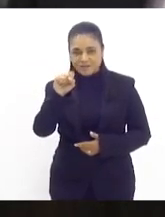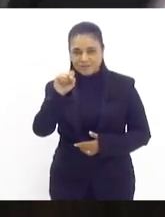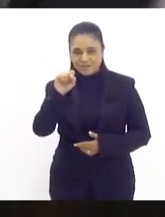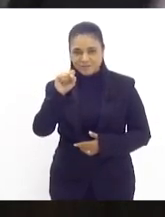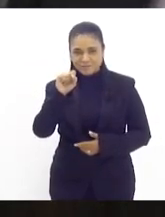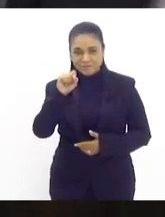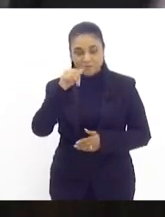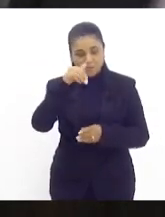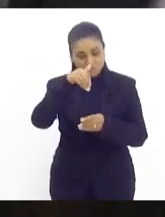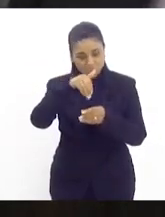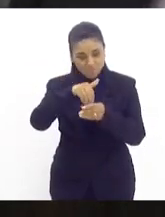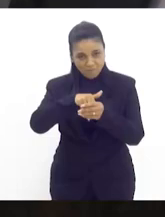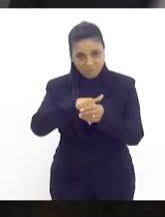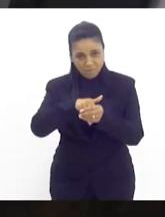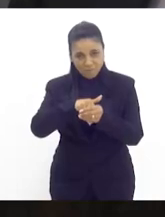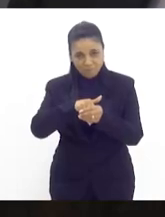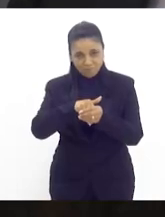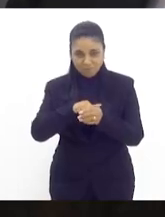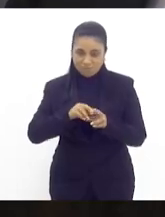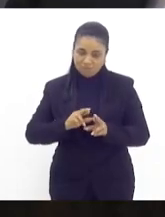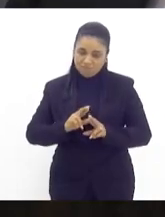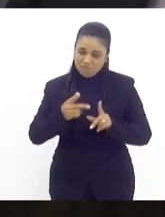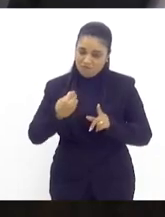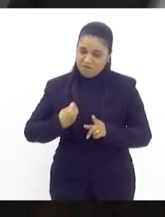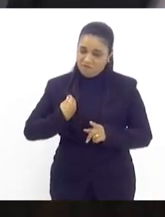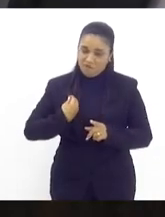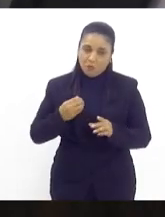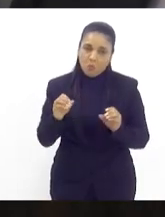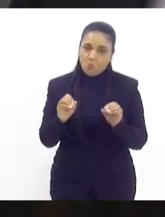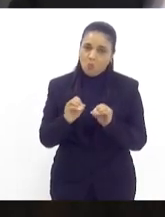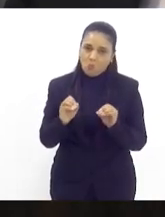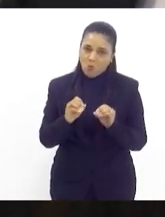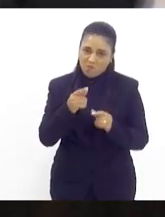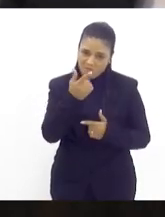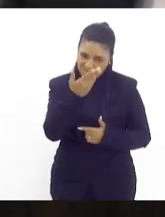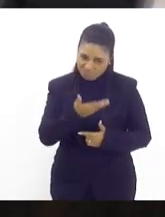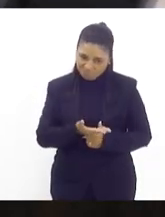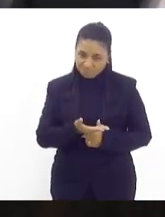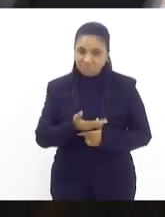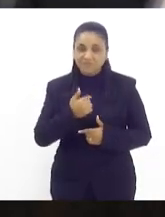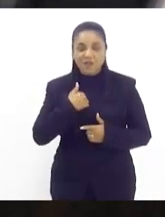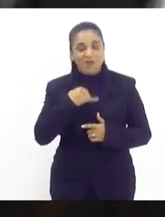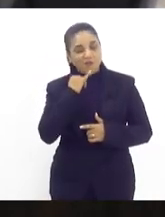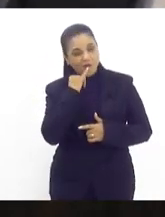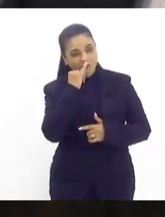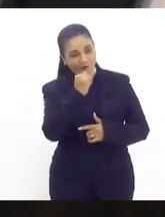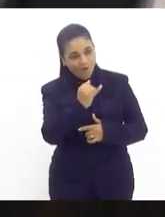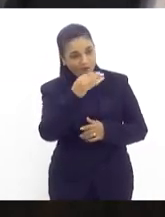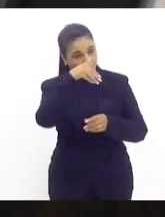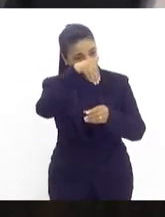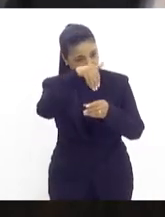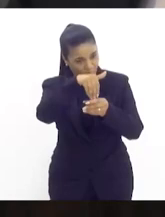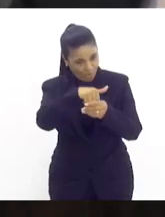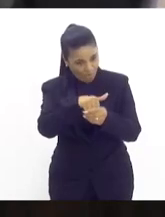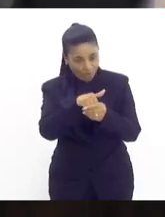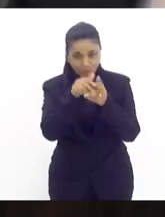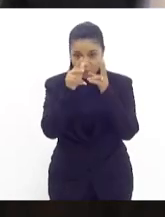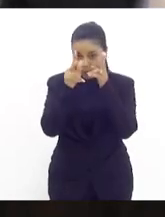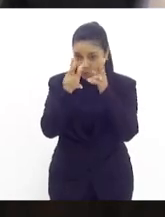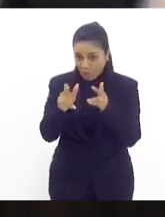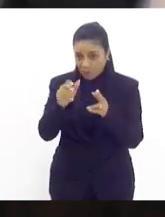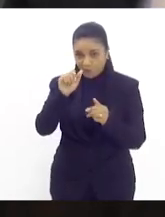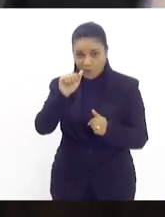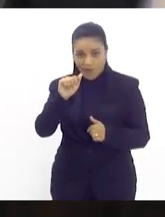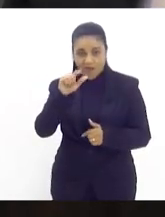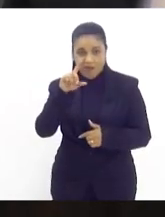para a sua vida, nenhuma. Mas eu queria dizer para Vossa Excelência, como disse no voto do Adolfo Conde,